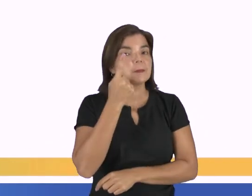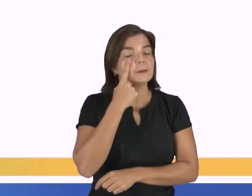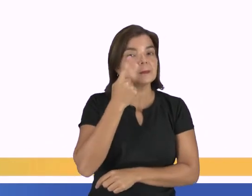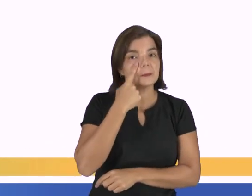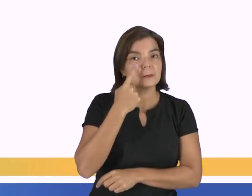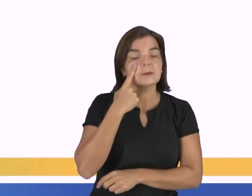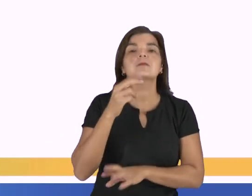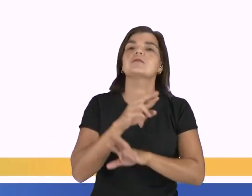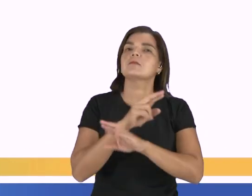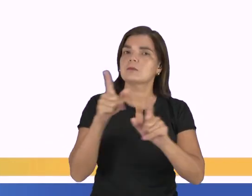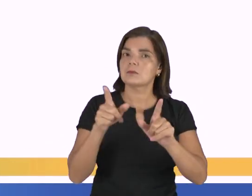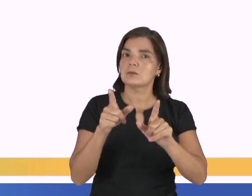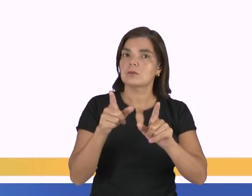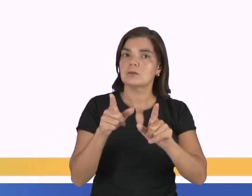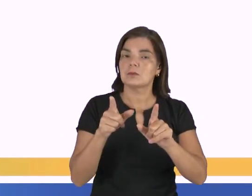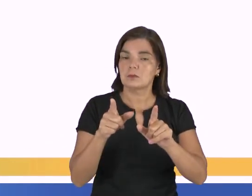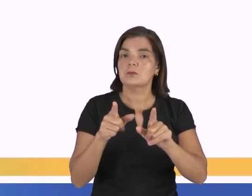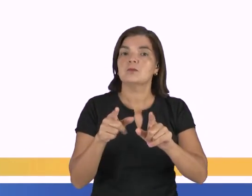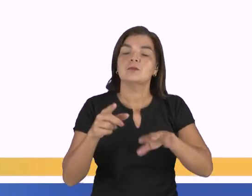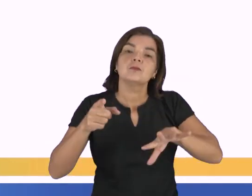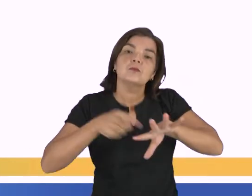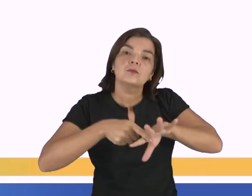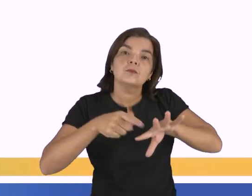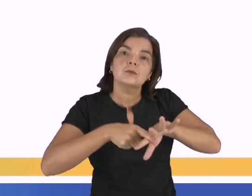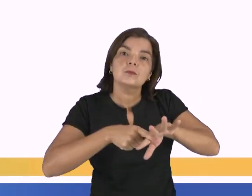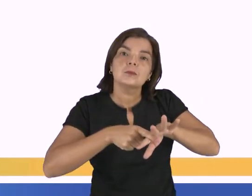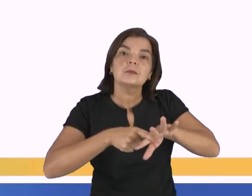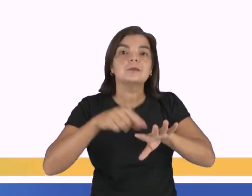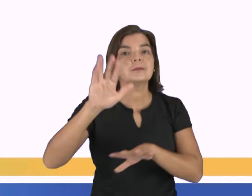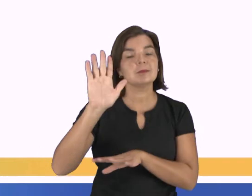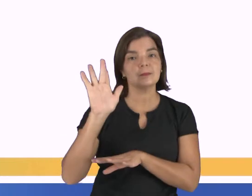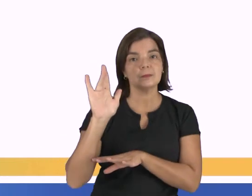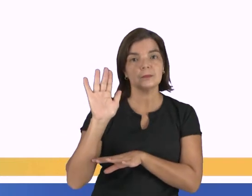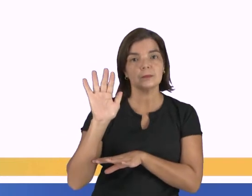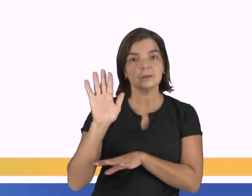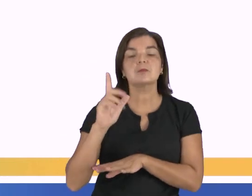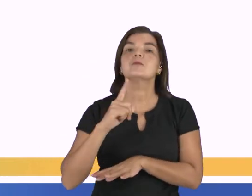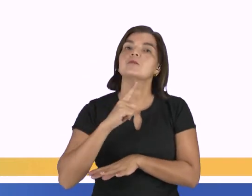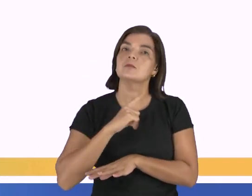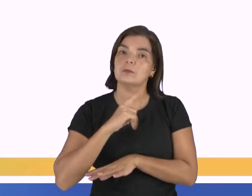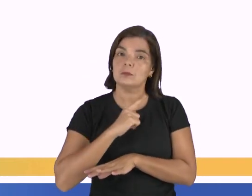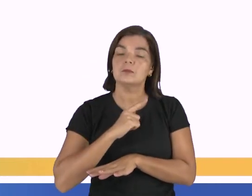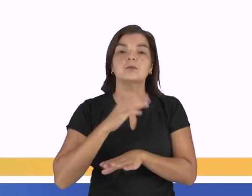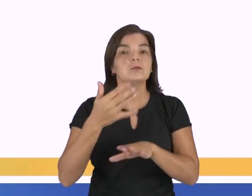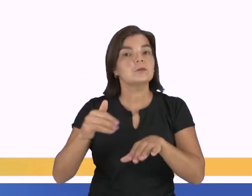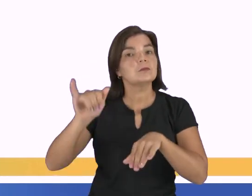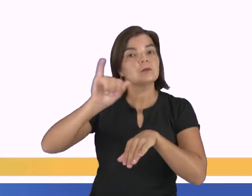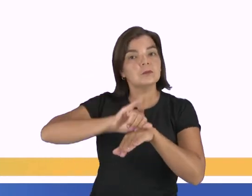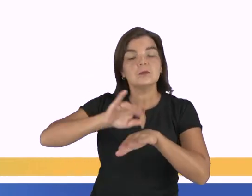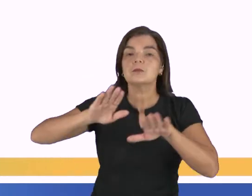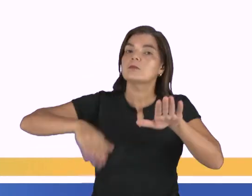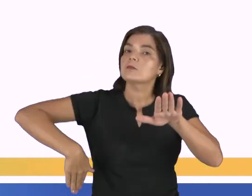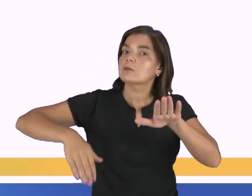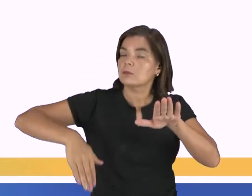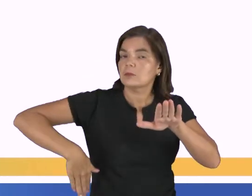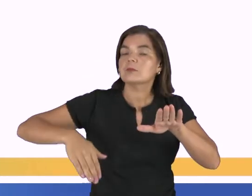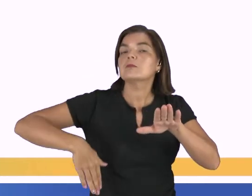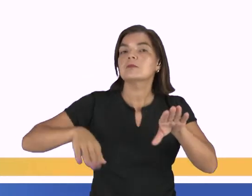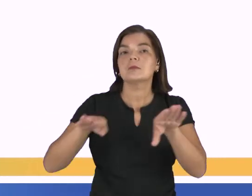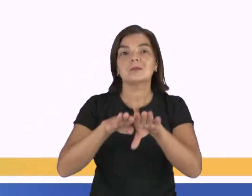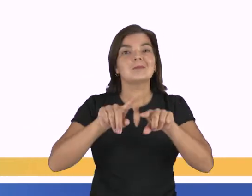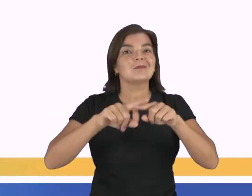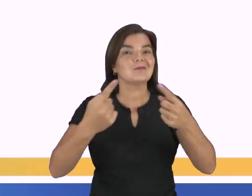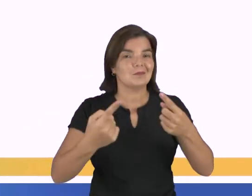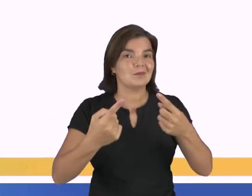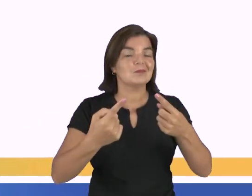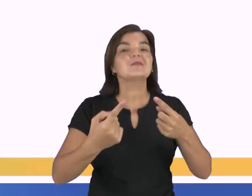há uma diferença da altura do pé dele para a mão. Então, ambos estão submersos na água, imersos na água,